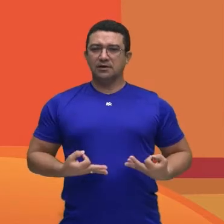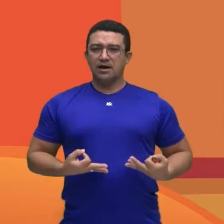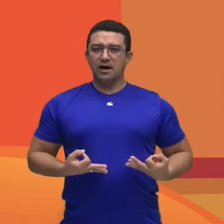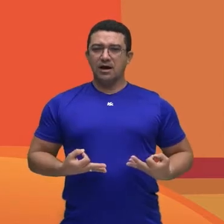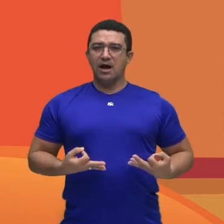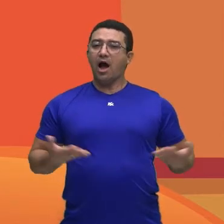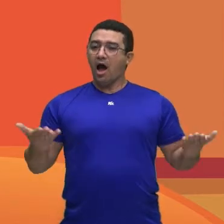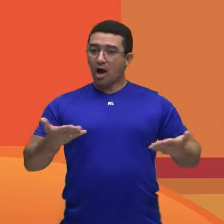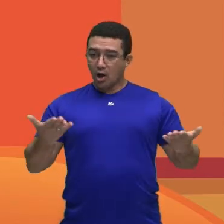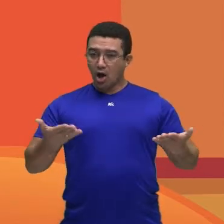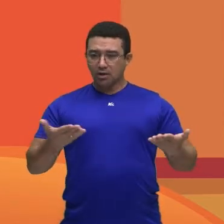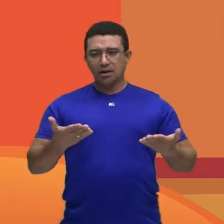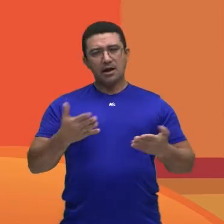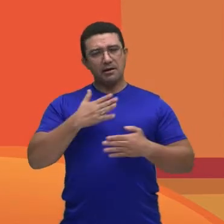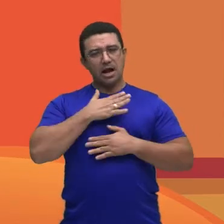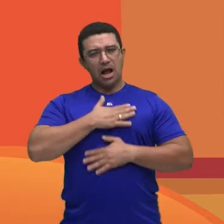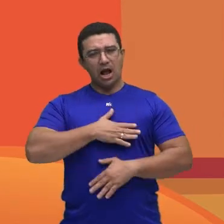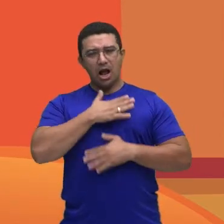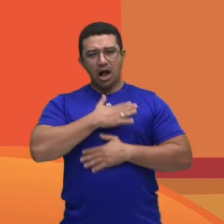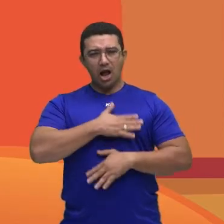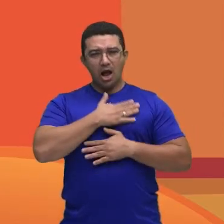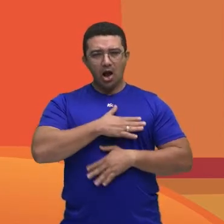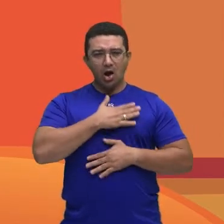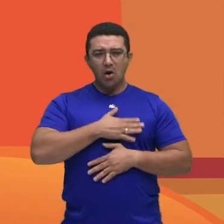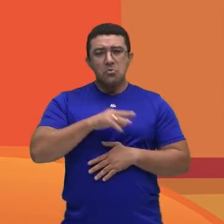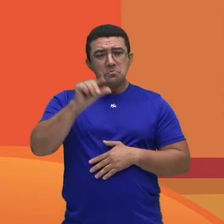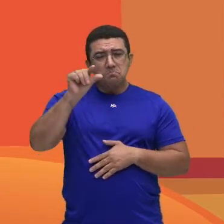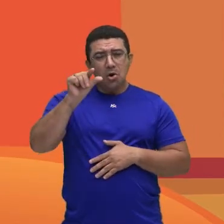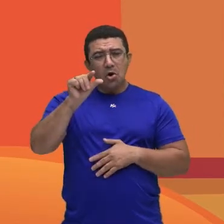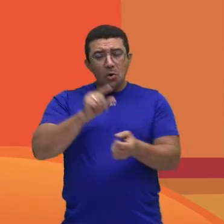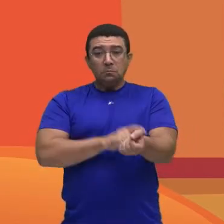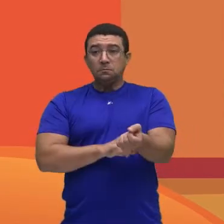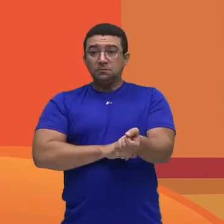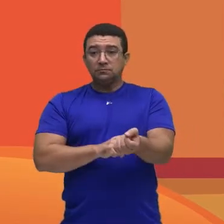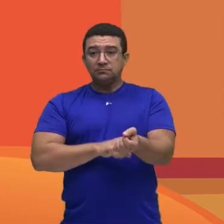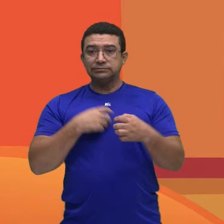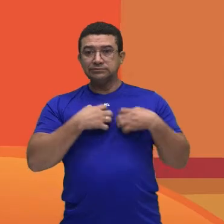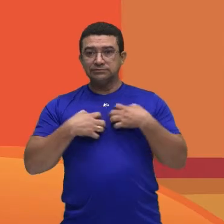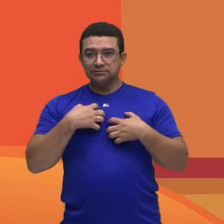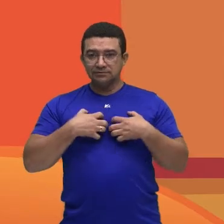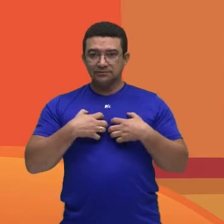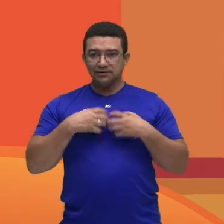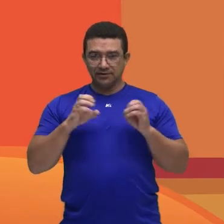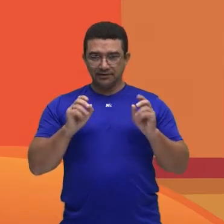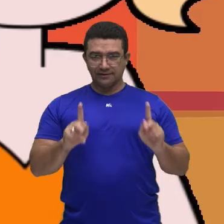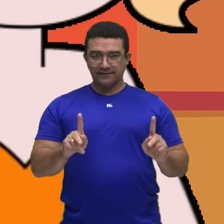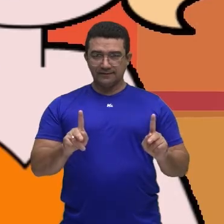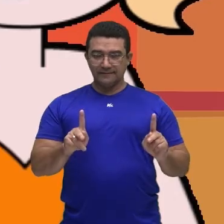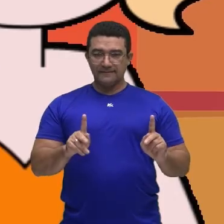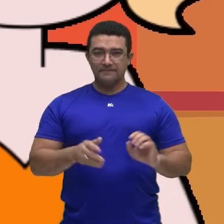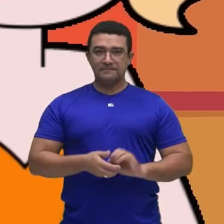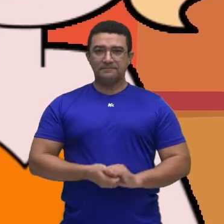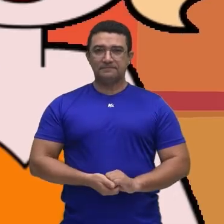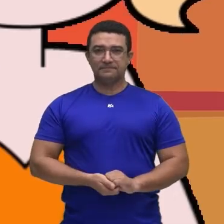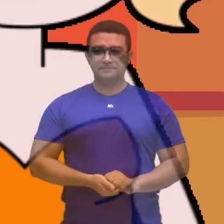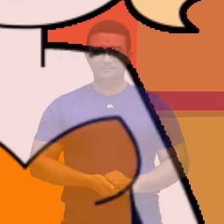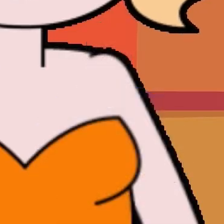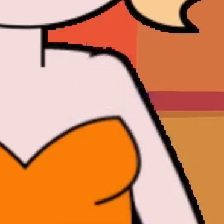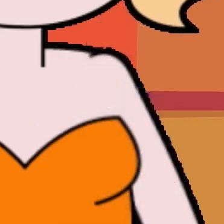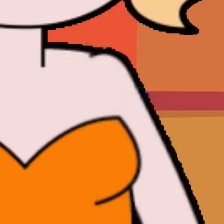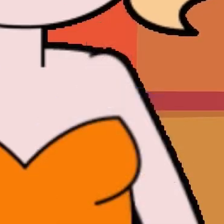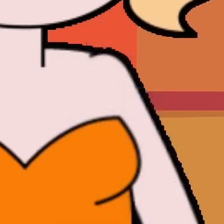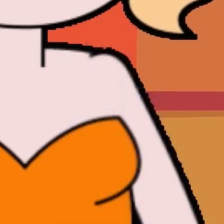mais, né, mais calma, menos estressada. Tudo bem? I think I will